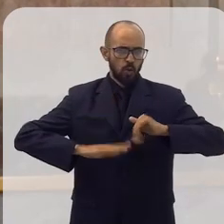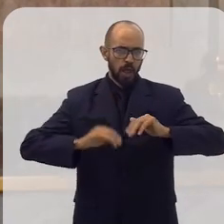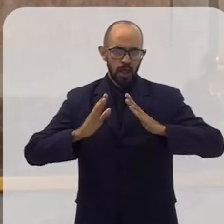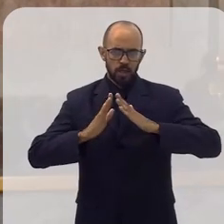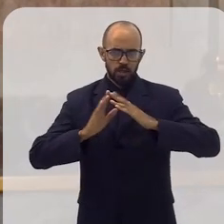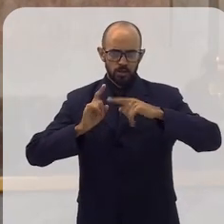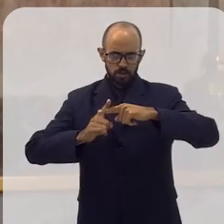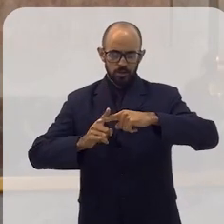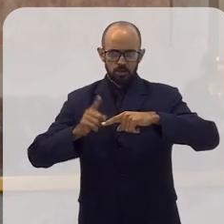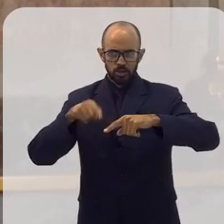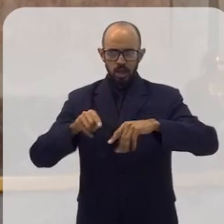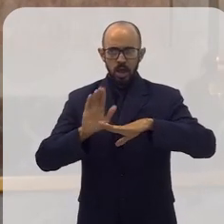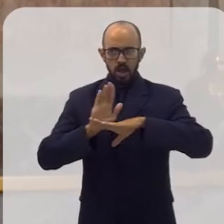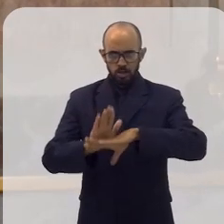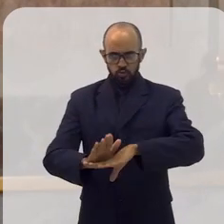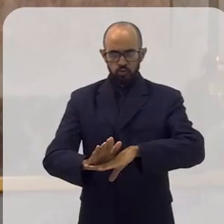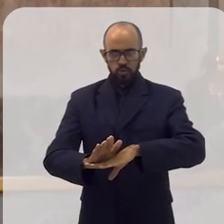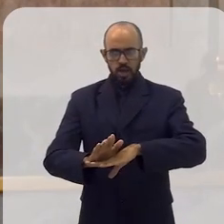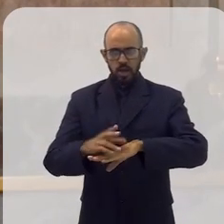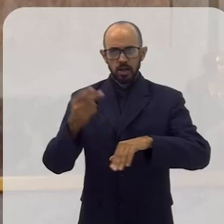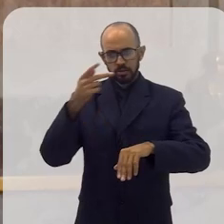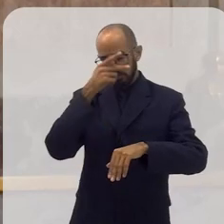qualquer igreja, é ajudar